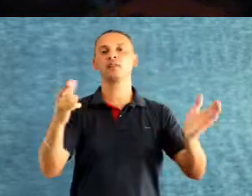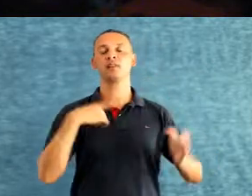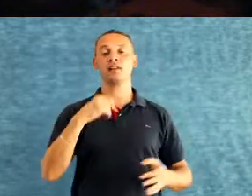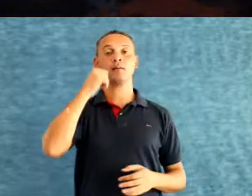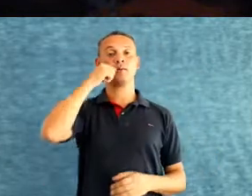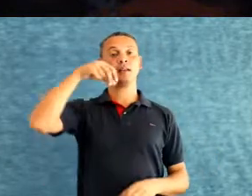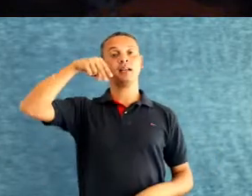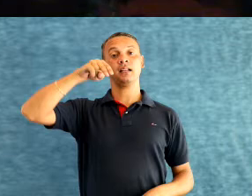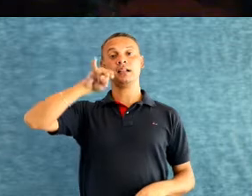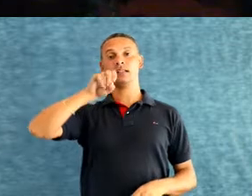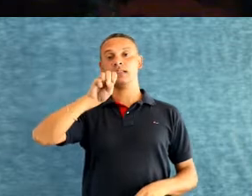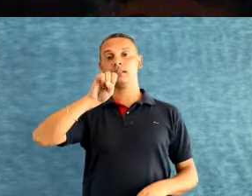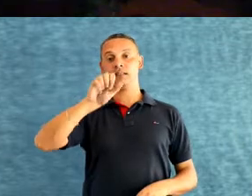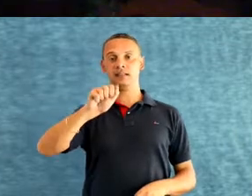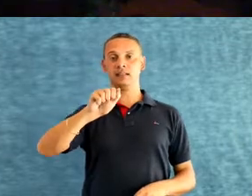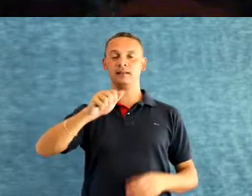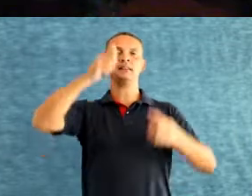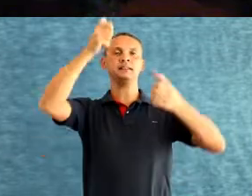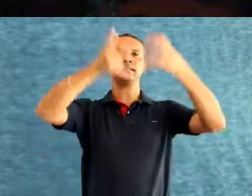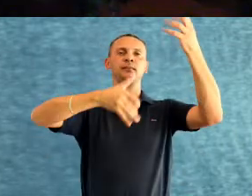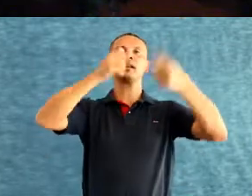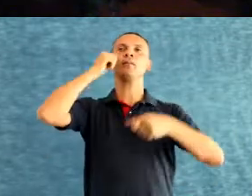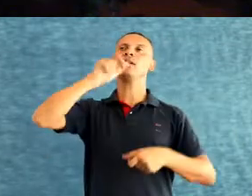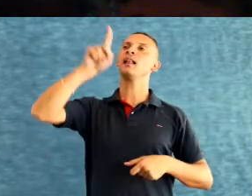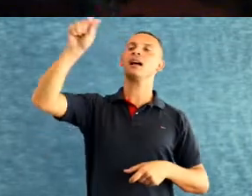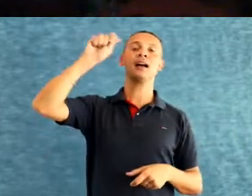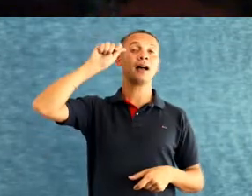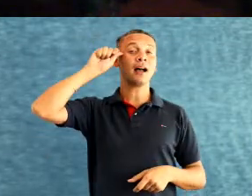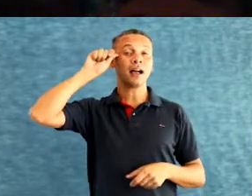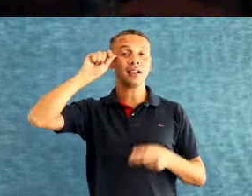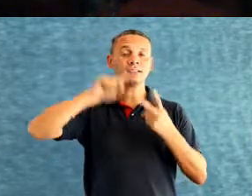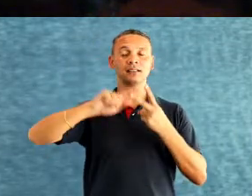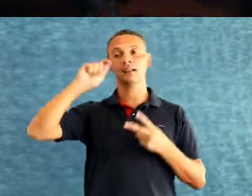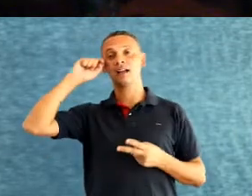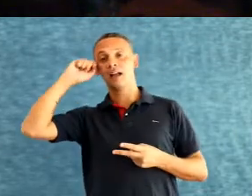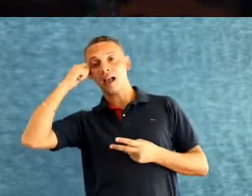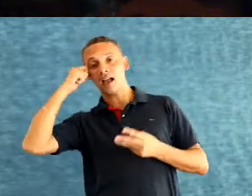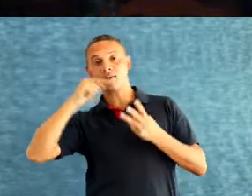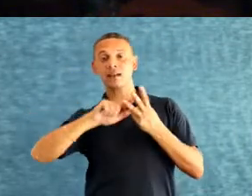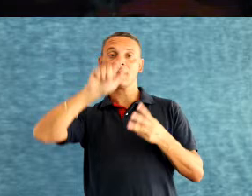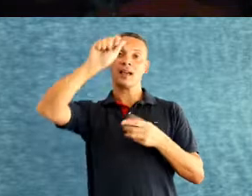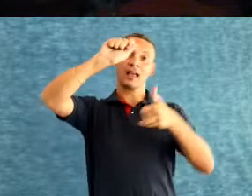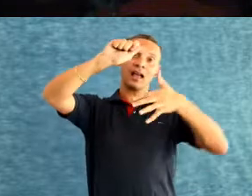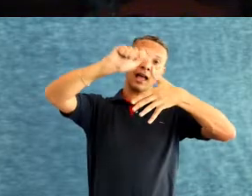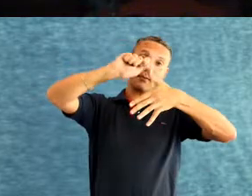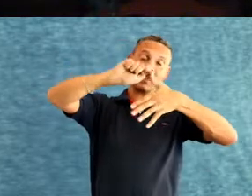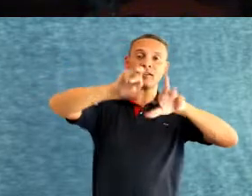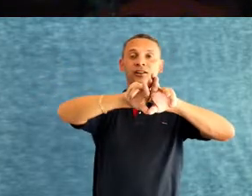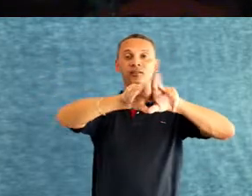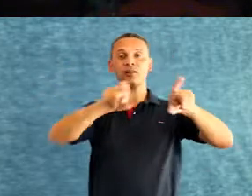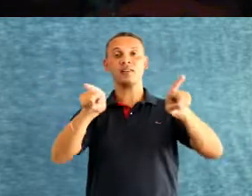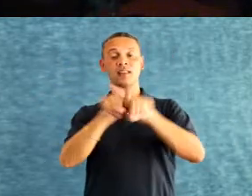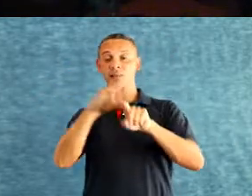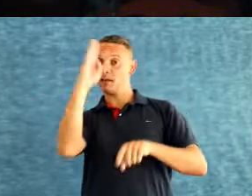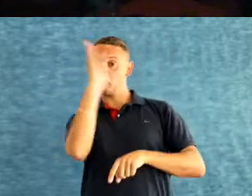comenta a situação da mulher na Ásia, África, Oceania, Europa e América do Norte, antes de tratar do Brasil e da